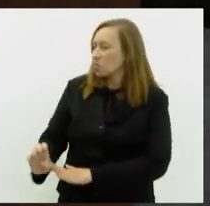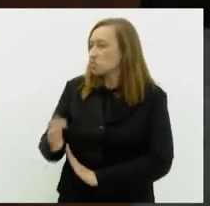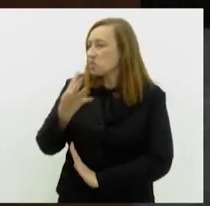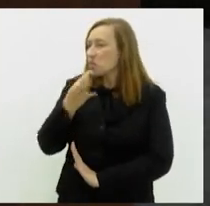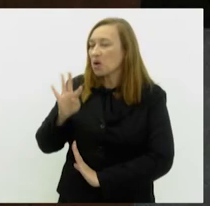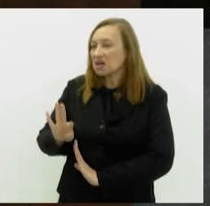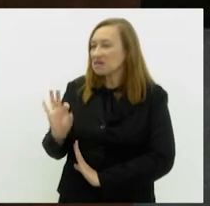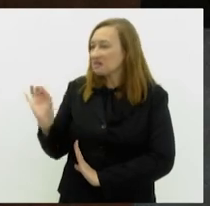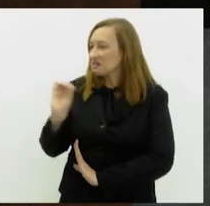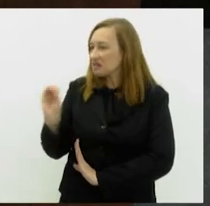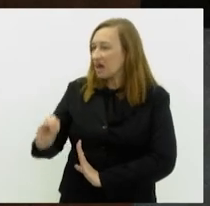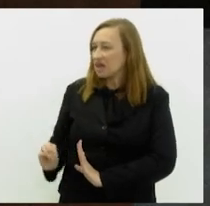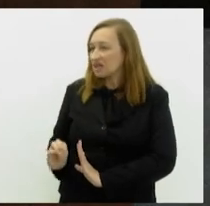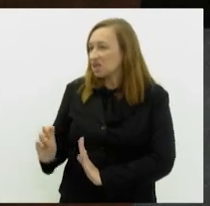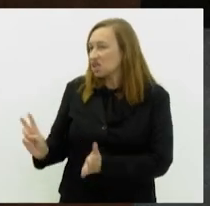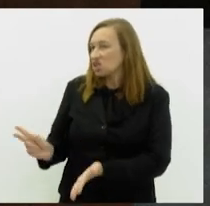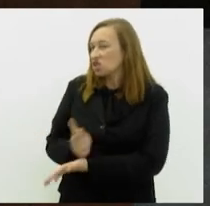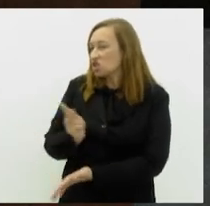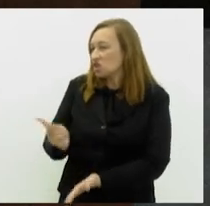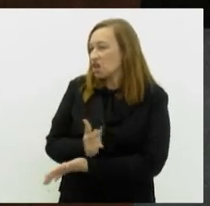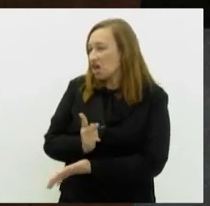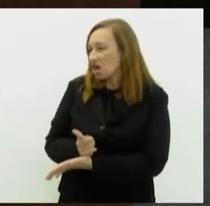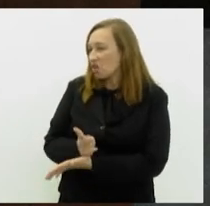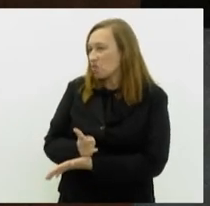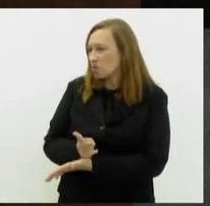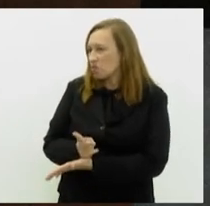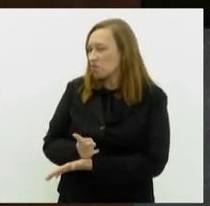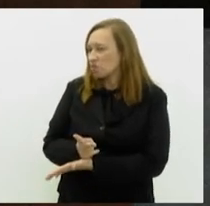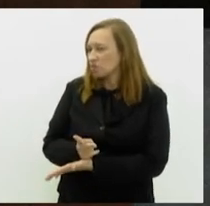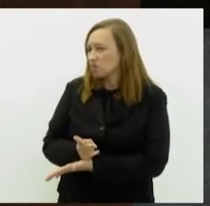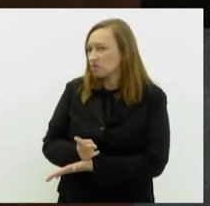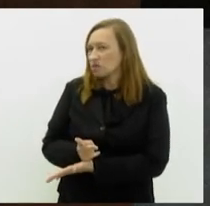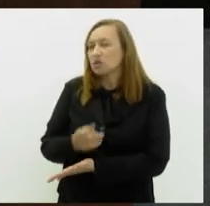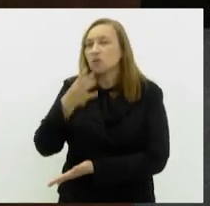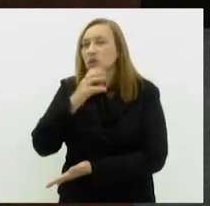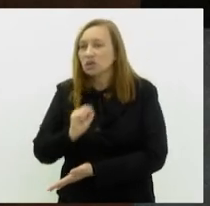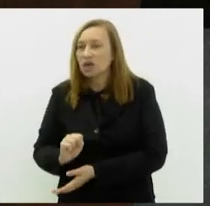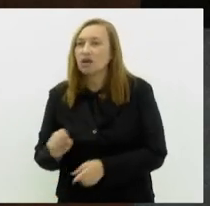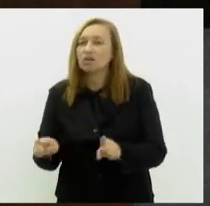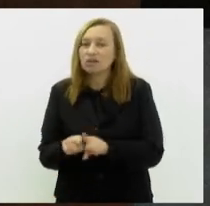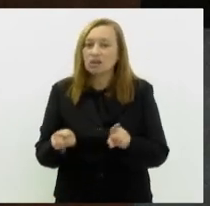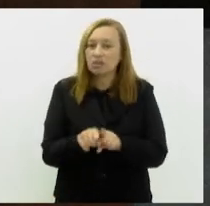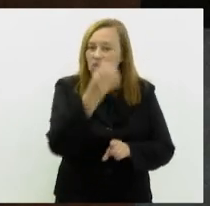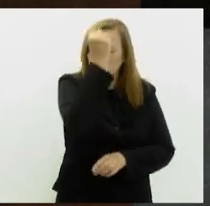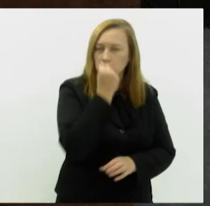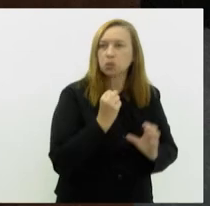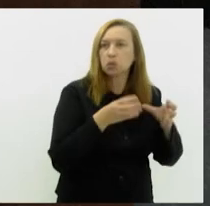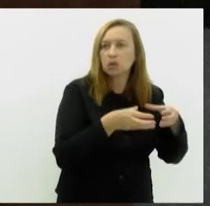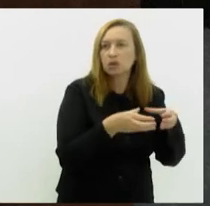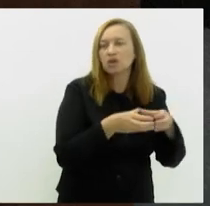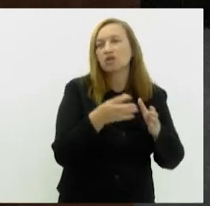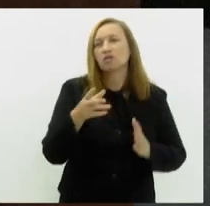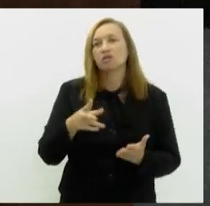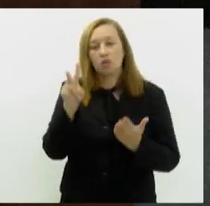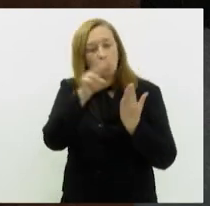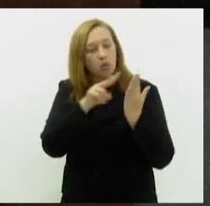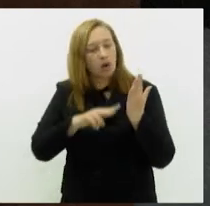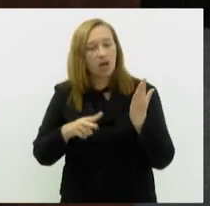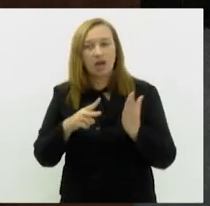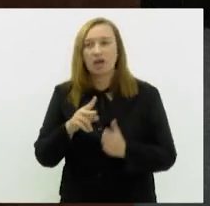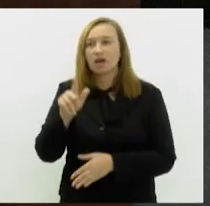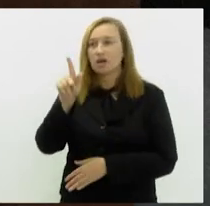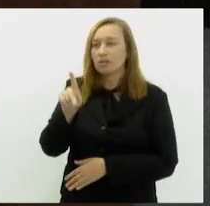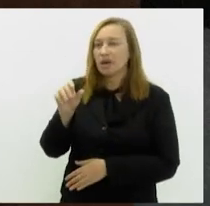reconhece os absurdos das covardias que Israel faz e também do terrorismo do Hamas. Eu vou ler a nota do nosso